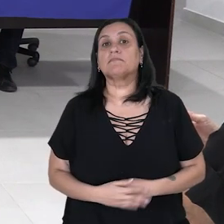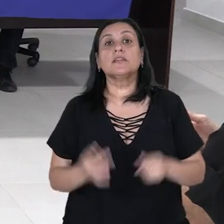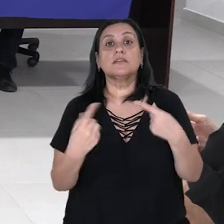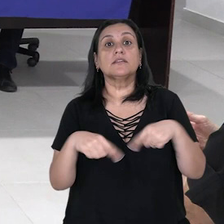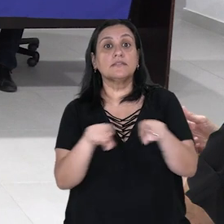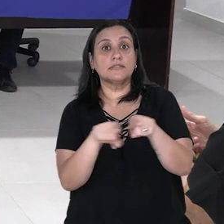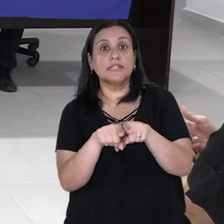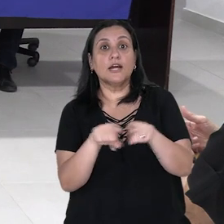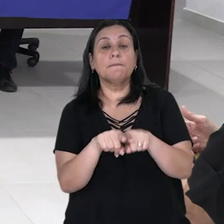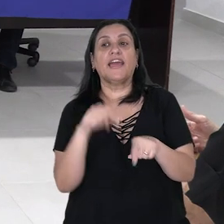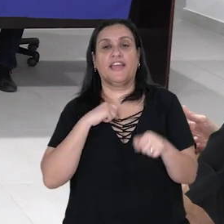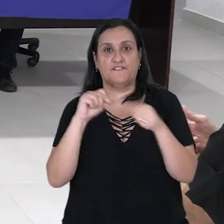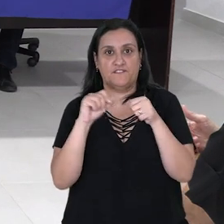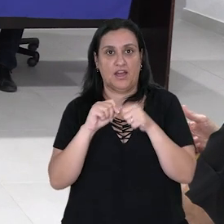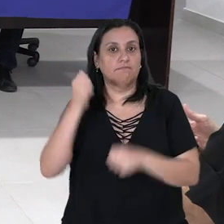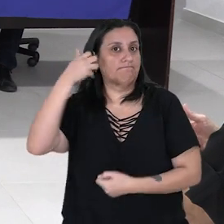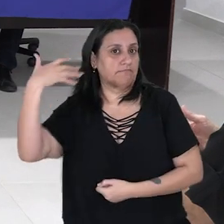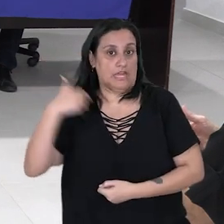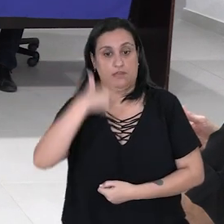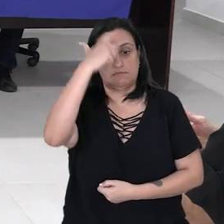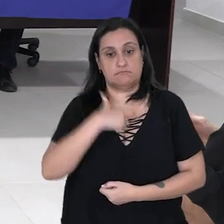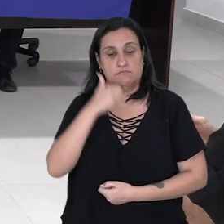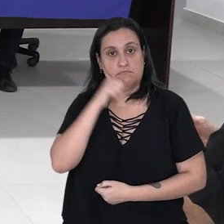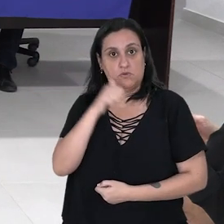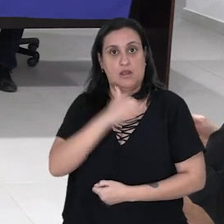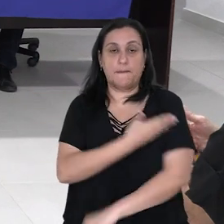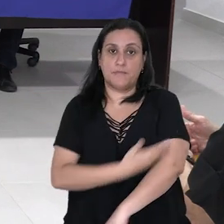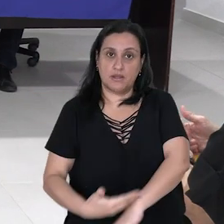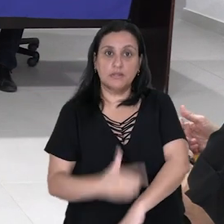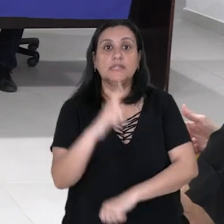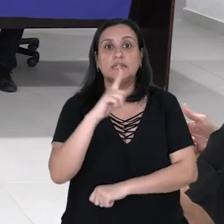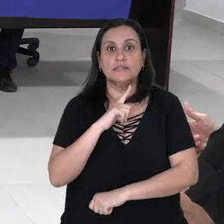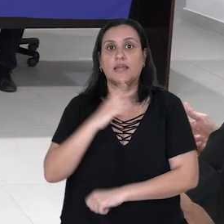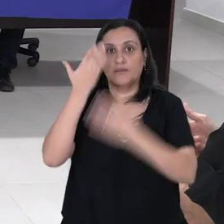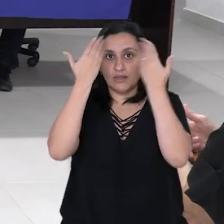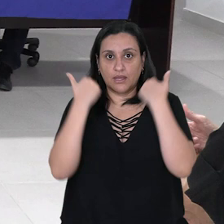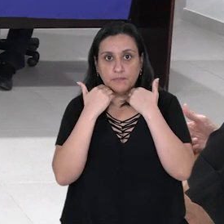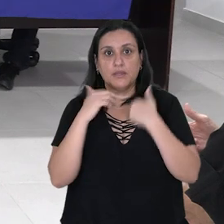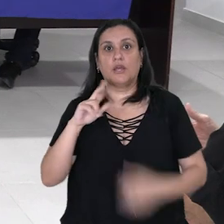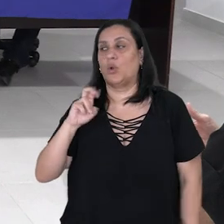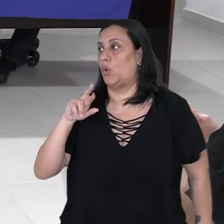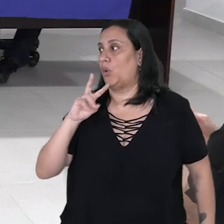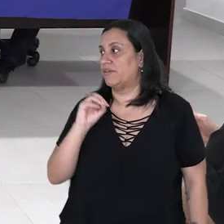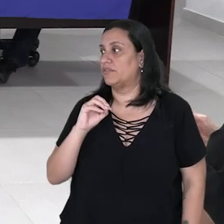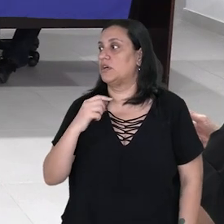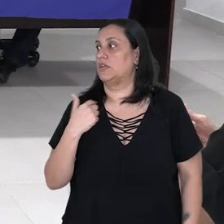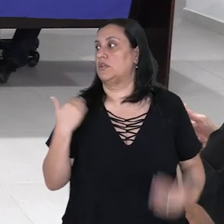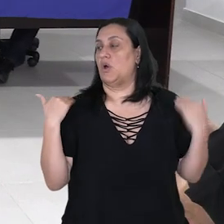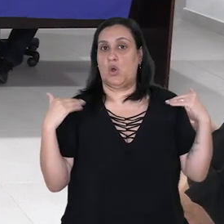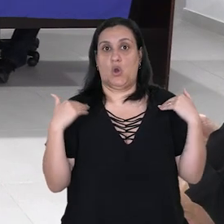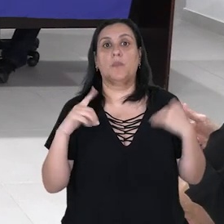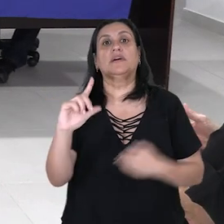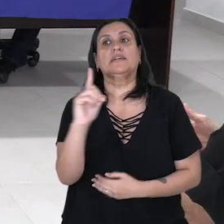fazer a autodescrição. Sou uma mulher branca, tenho cabelos ruivos na altura dos ombros.